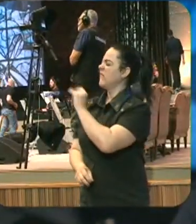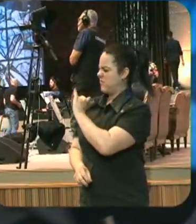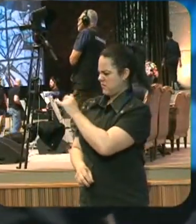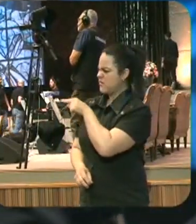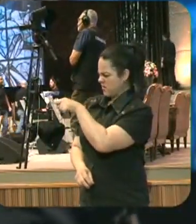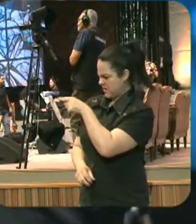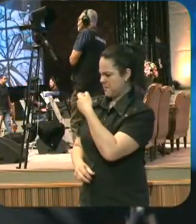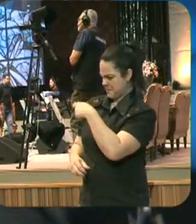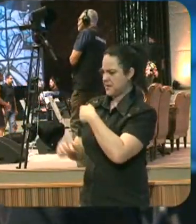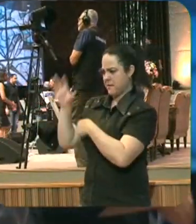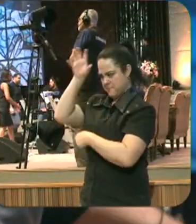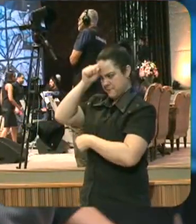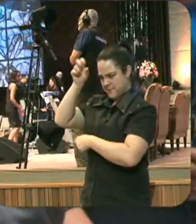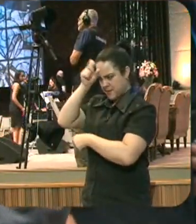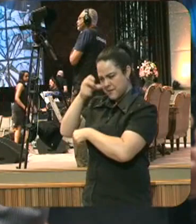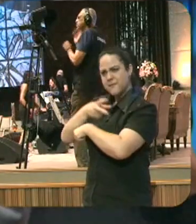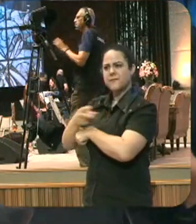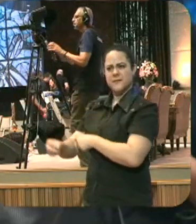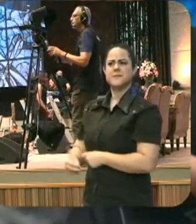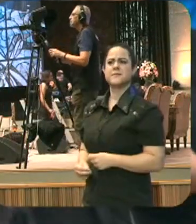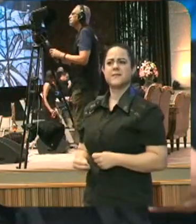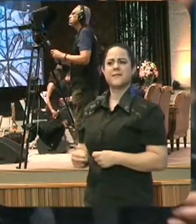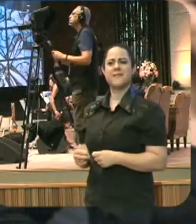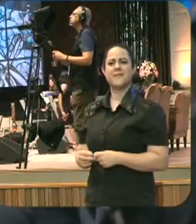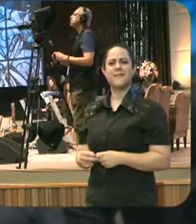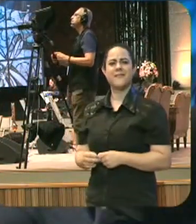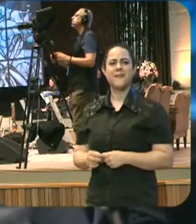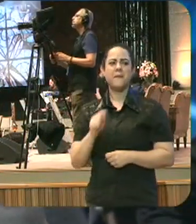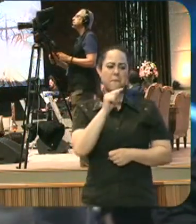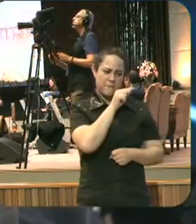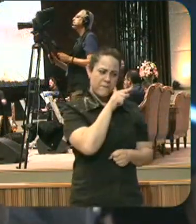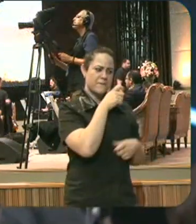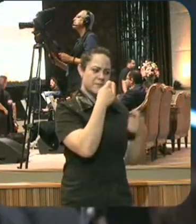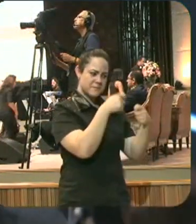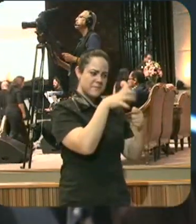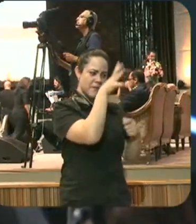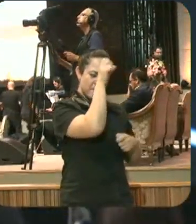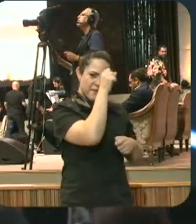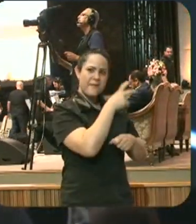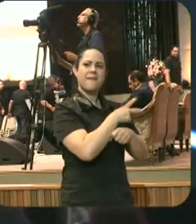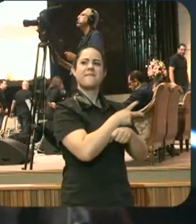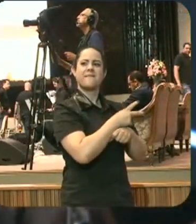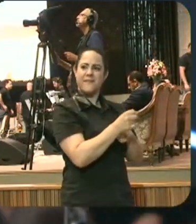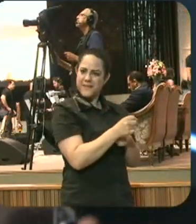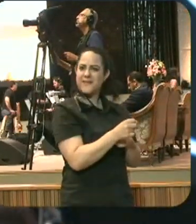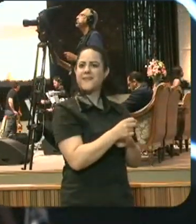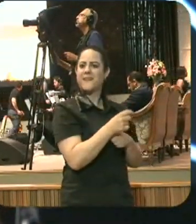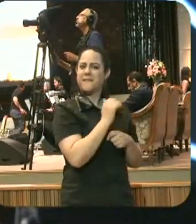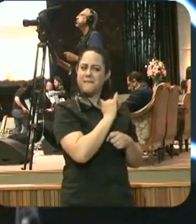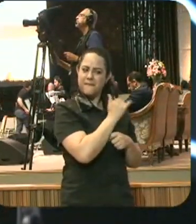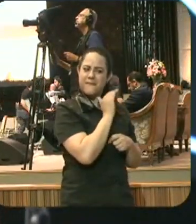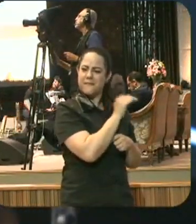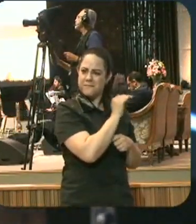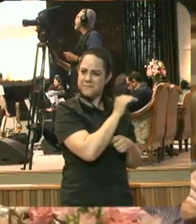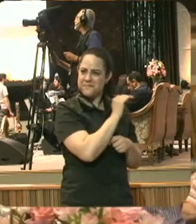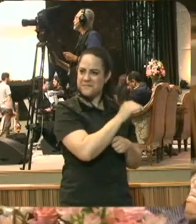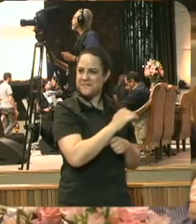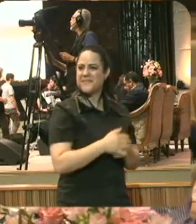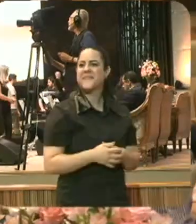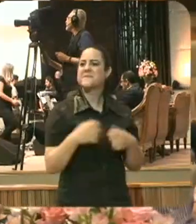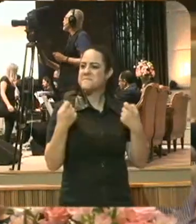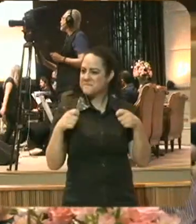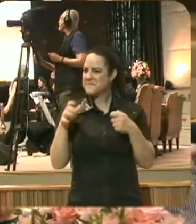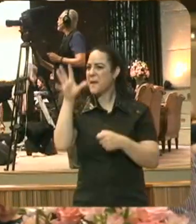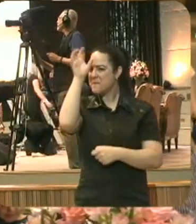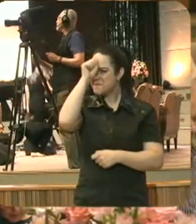vencer. Agora escuta, porque às vezes a gente precisa escutar também, né? Você também, viu? Precisa aprender